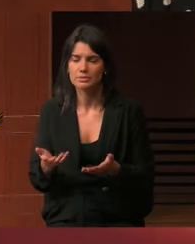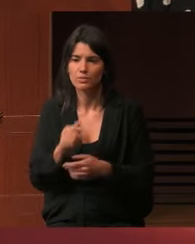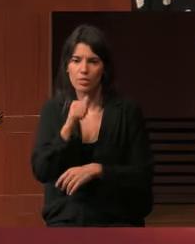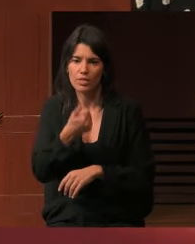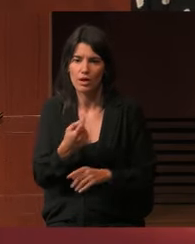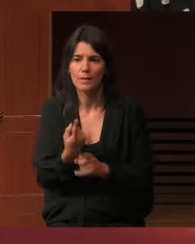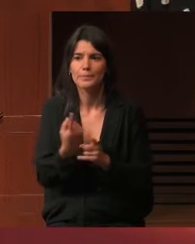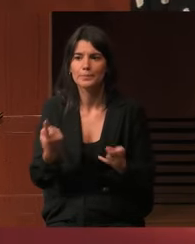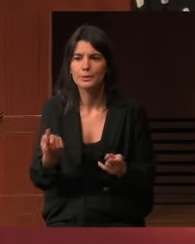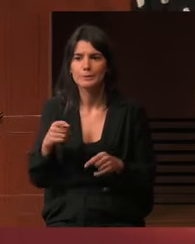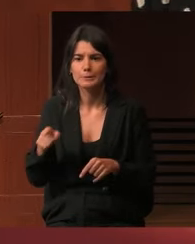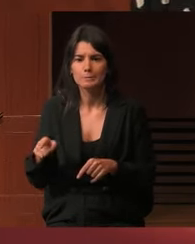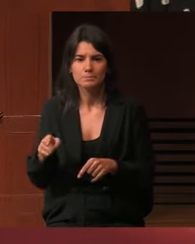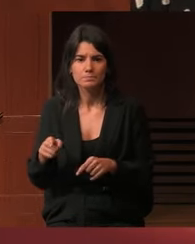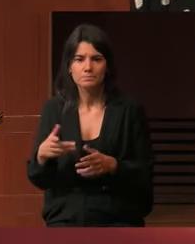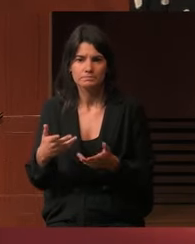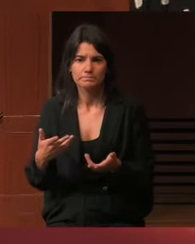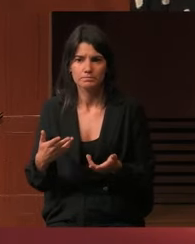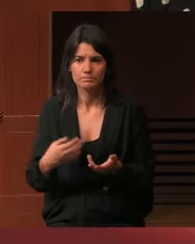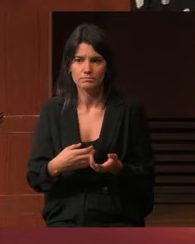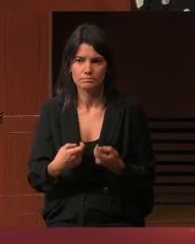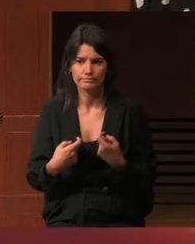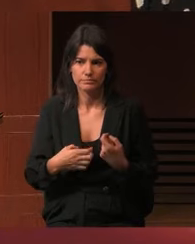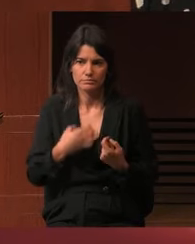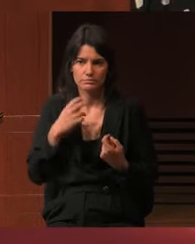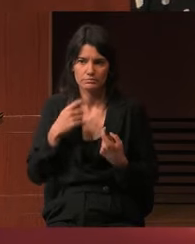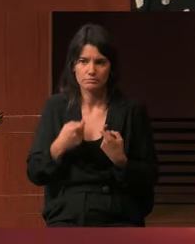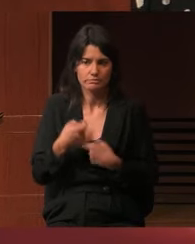permite reconhecer, não é,